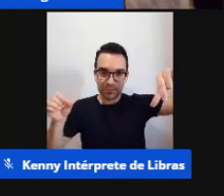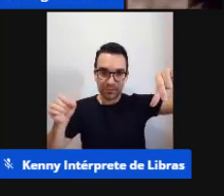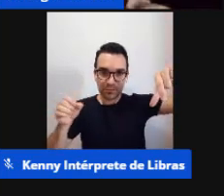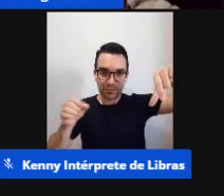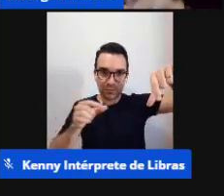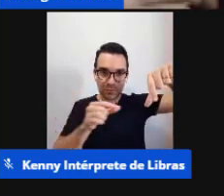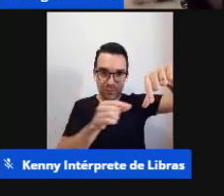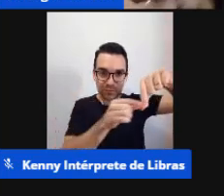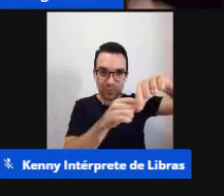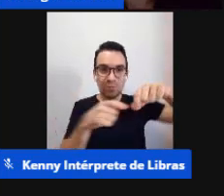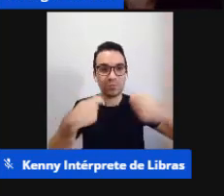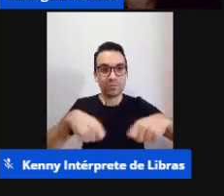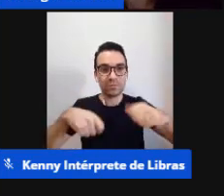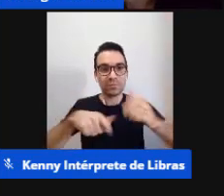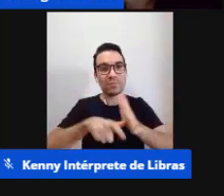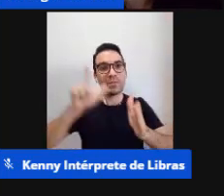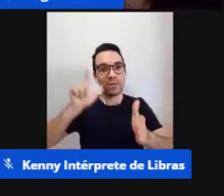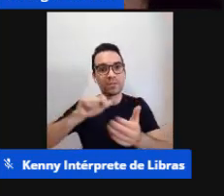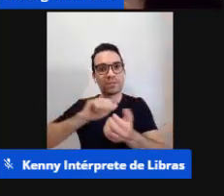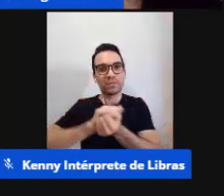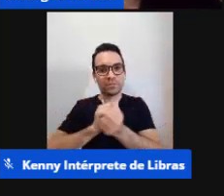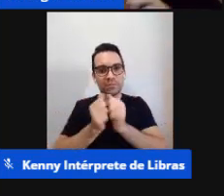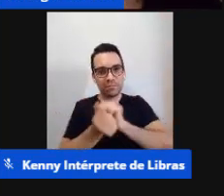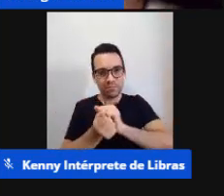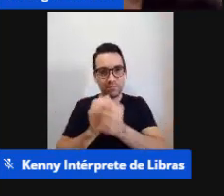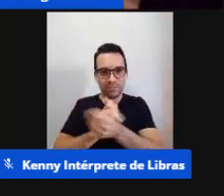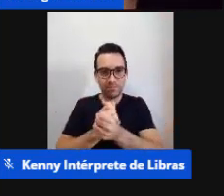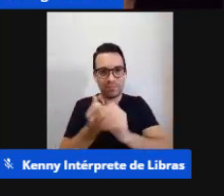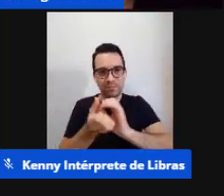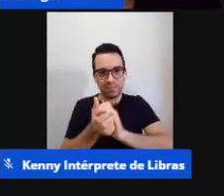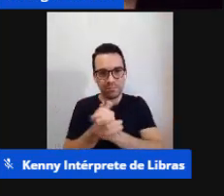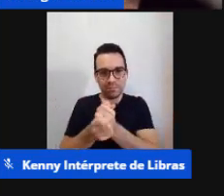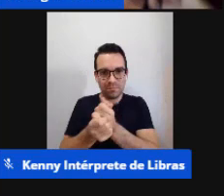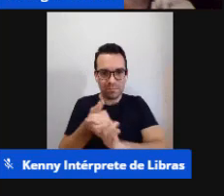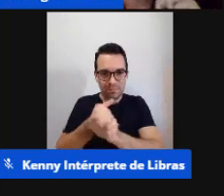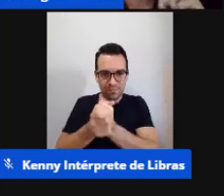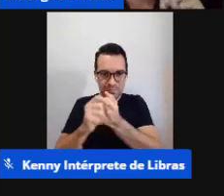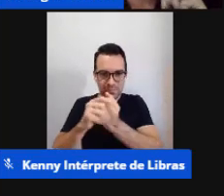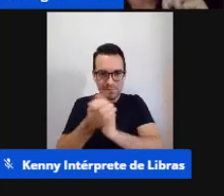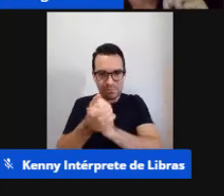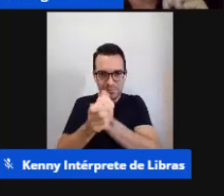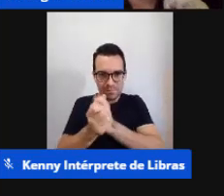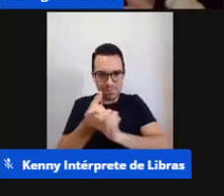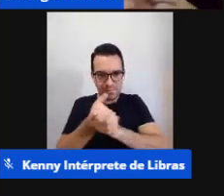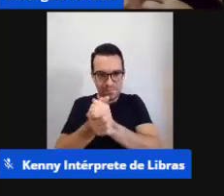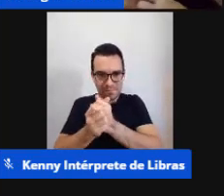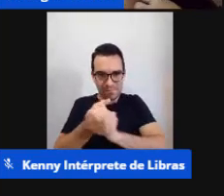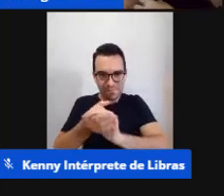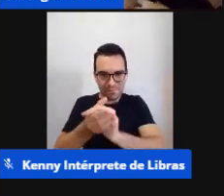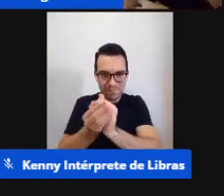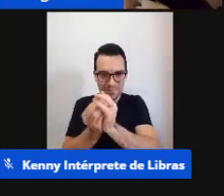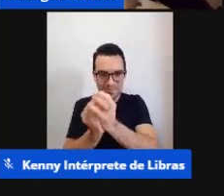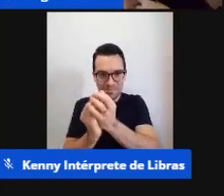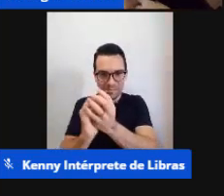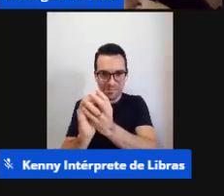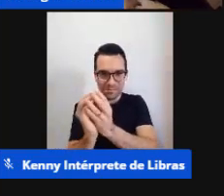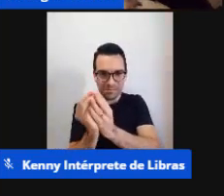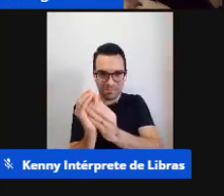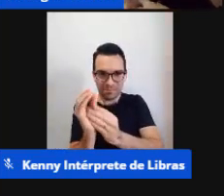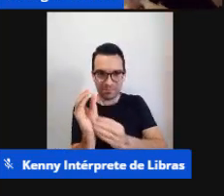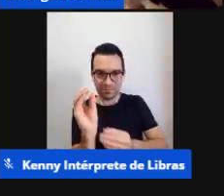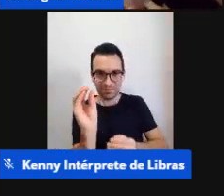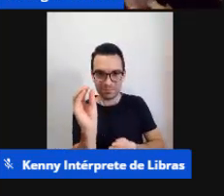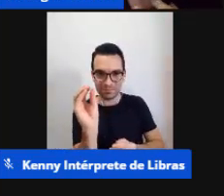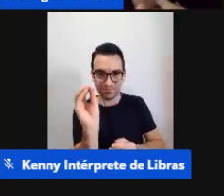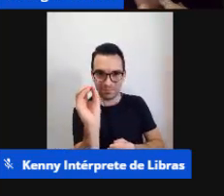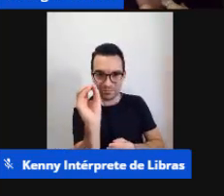primeira bolinha, fazer a bolinha, depois ele jogar a bolinha, né? Agora, eu percebi